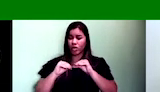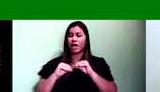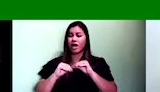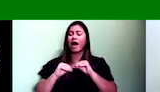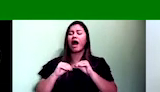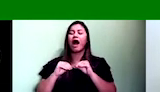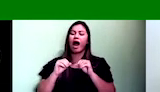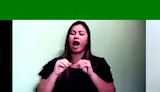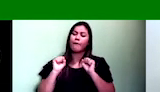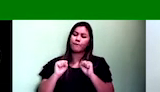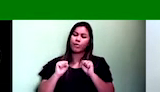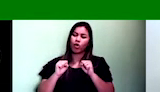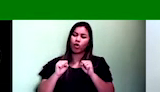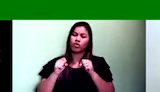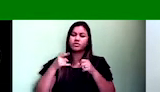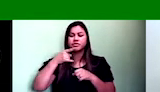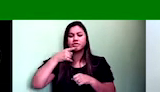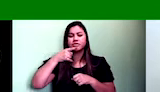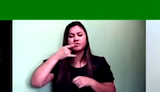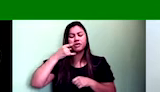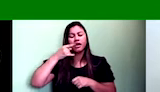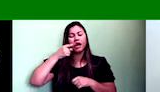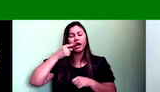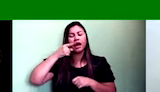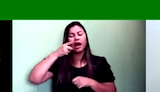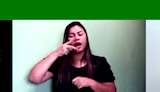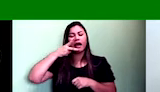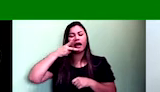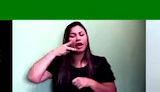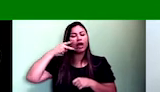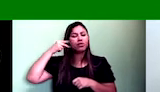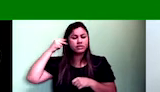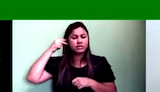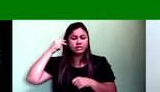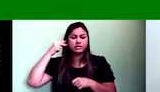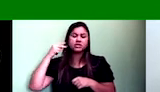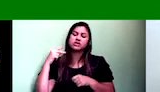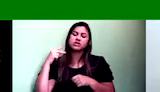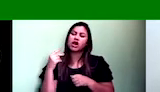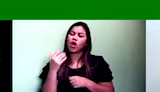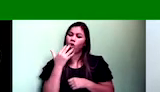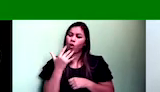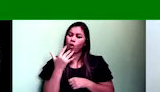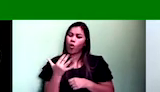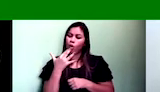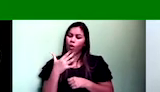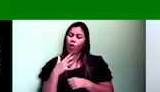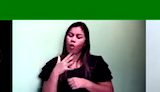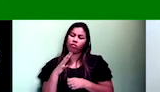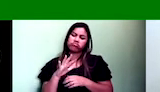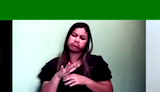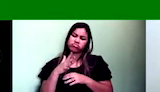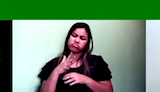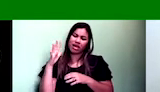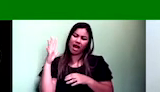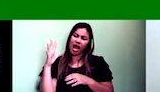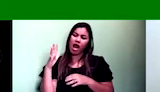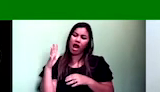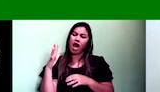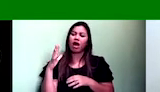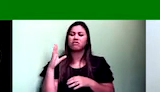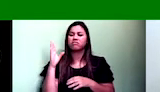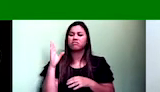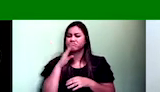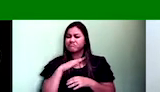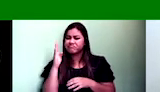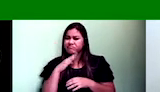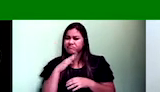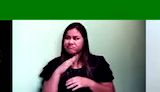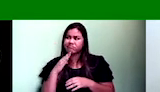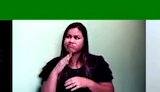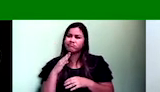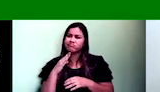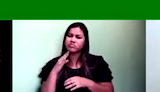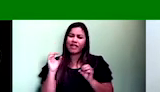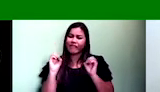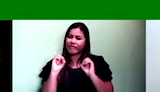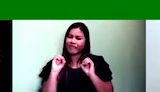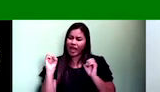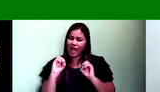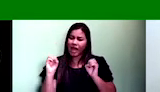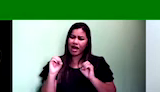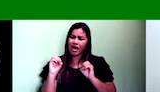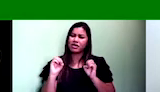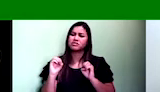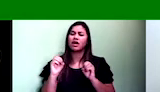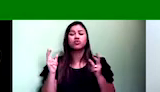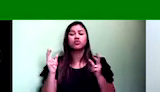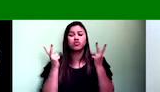calcinha, de cor clara, sem odor, pequeníssima quantidade, isso é normal. O corrimento,